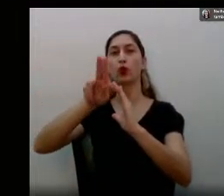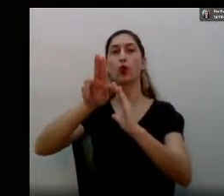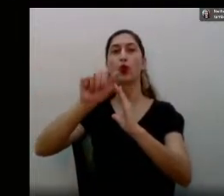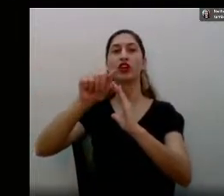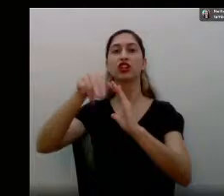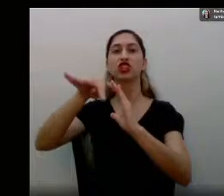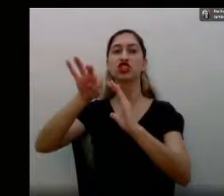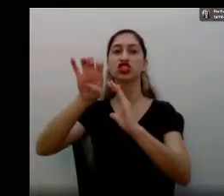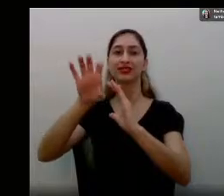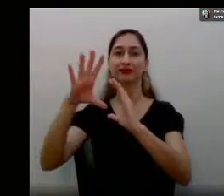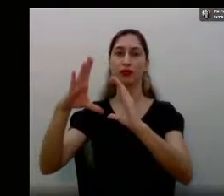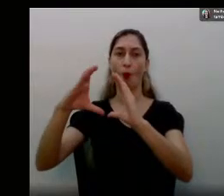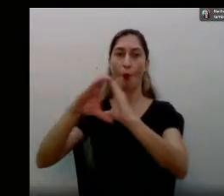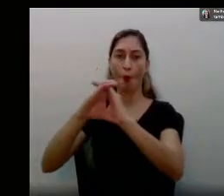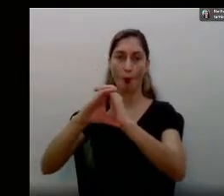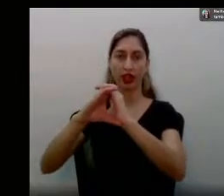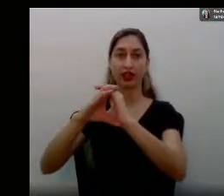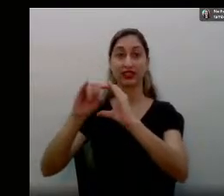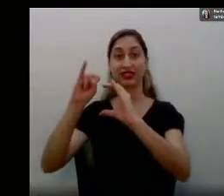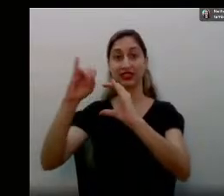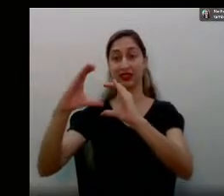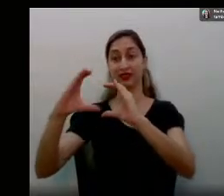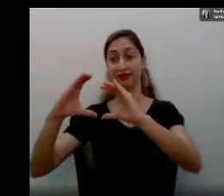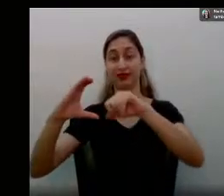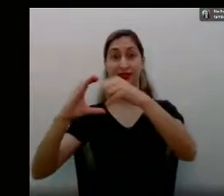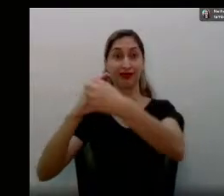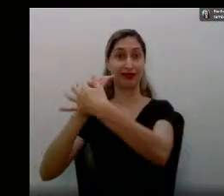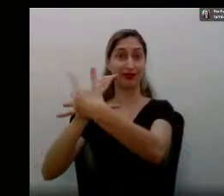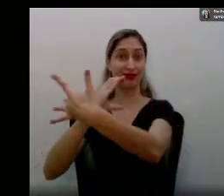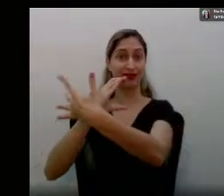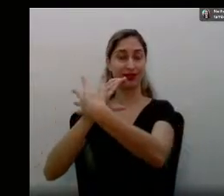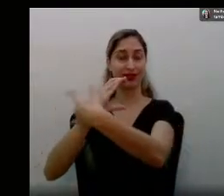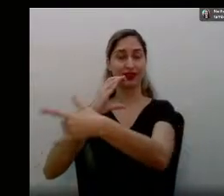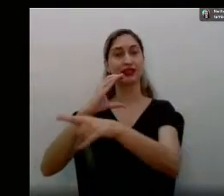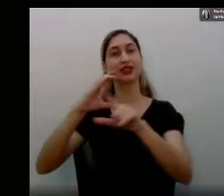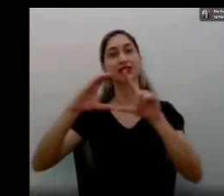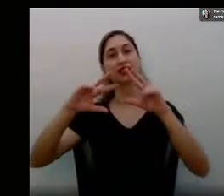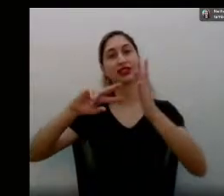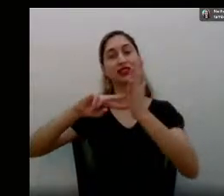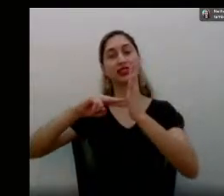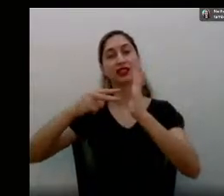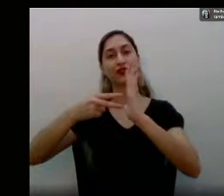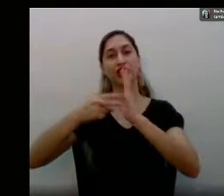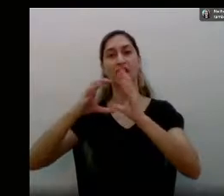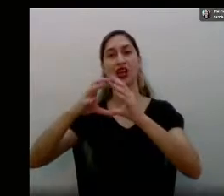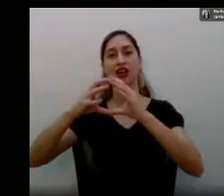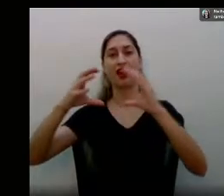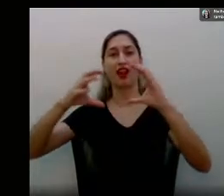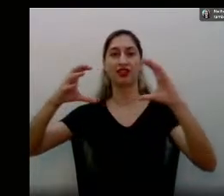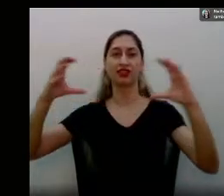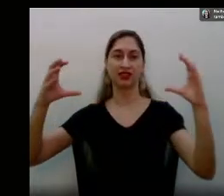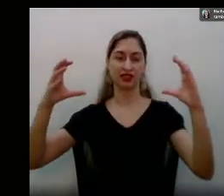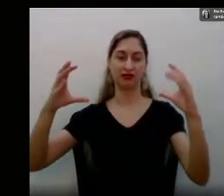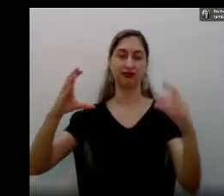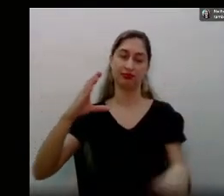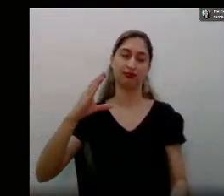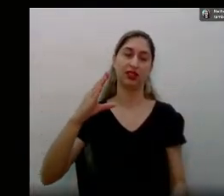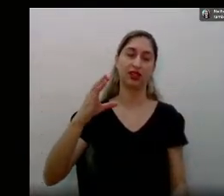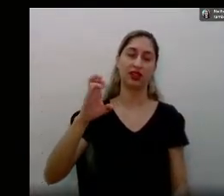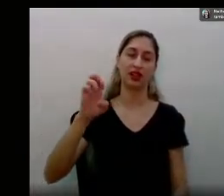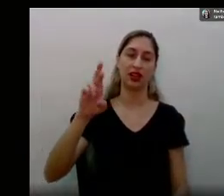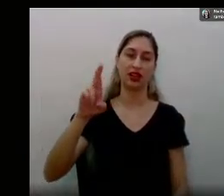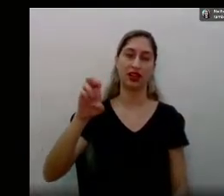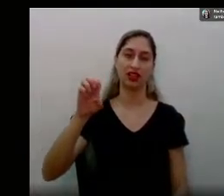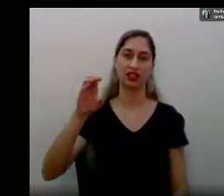então aí a lua perto de fica você de olhos Como é que você sabe disso né porque eu tenho que o meu calendário